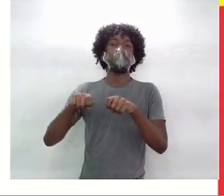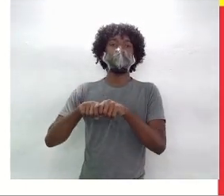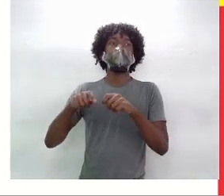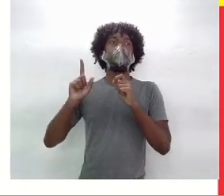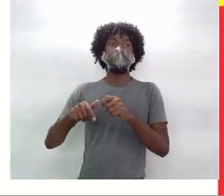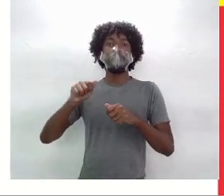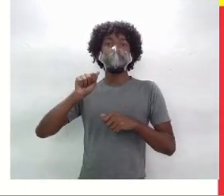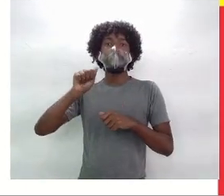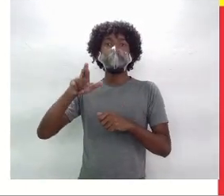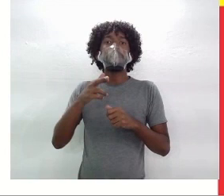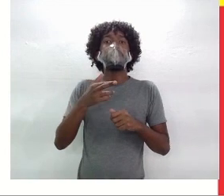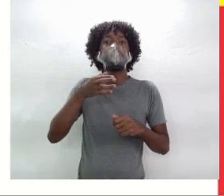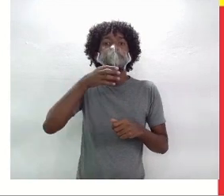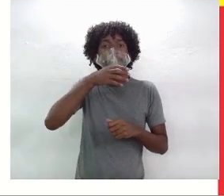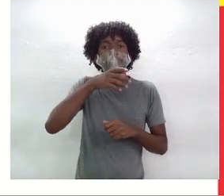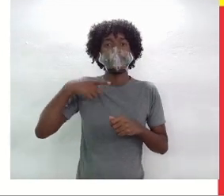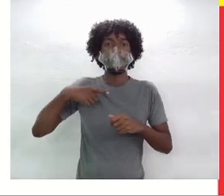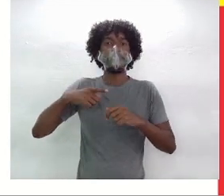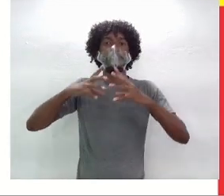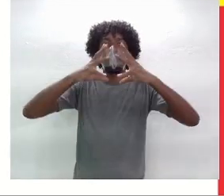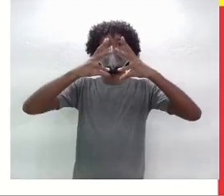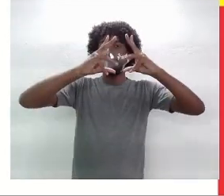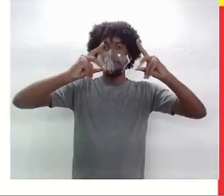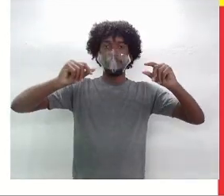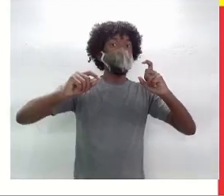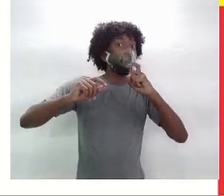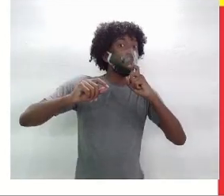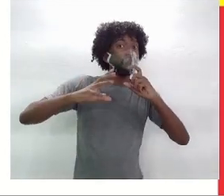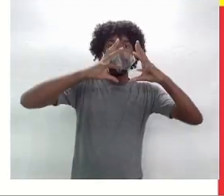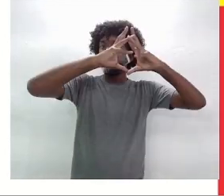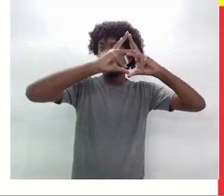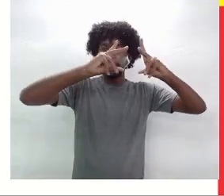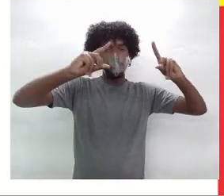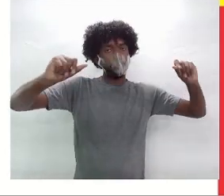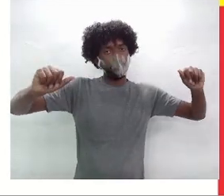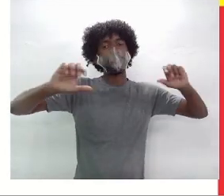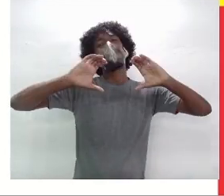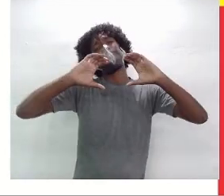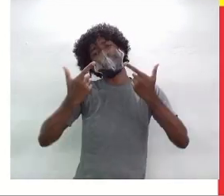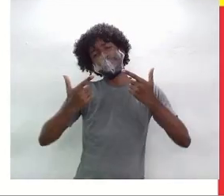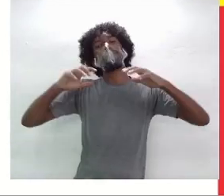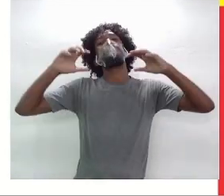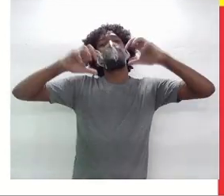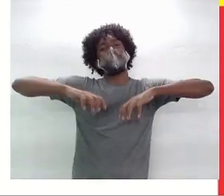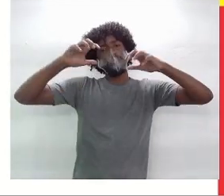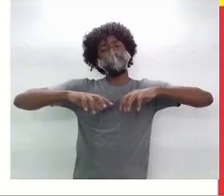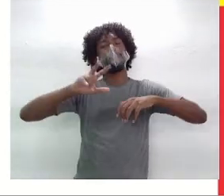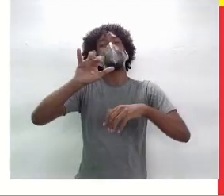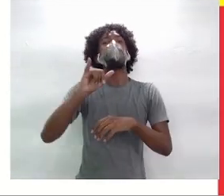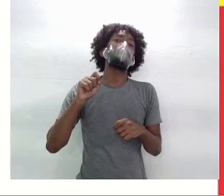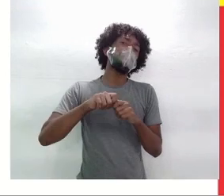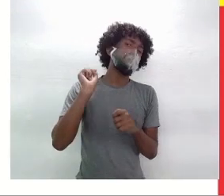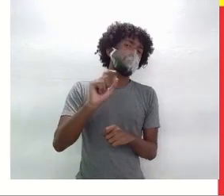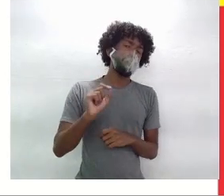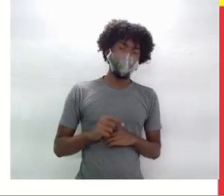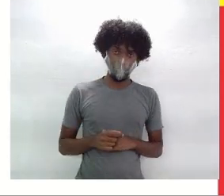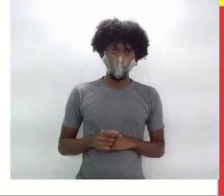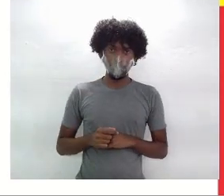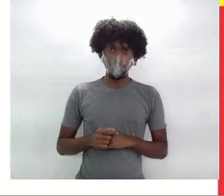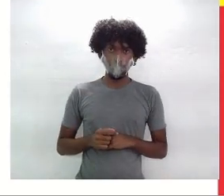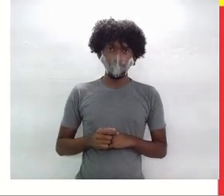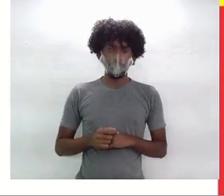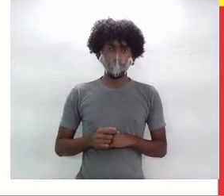ar frio ele vai se dissipar. E é lógico que as chuvas, eles não têm aquele,